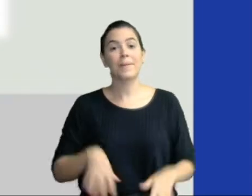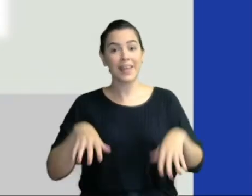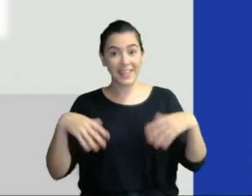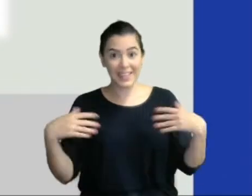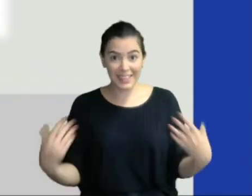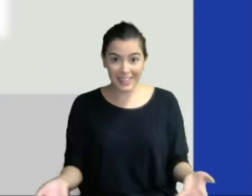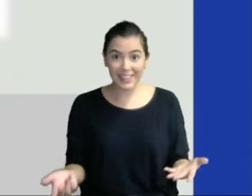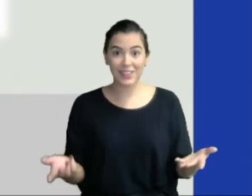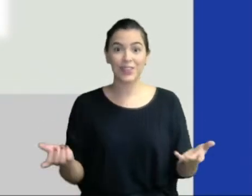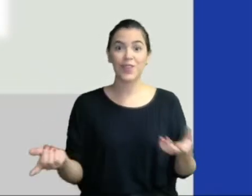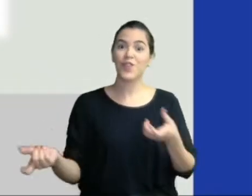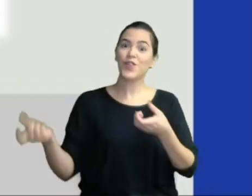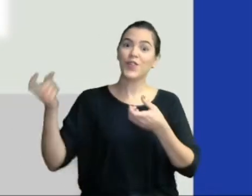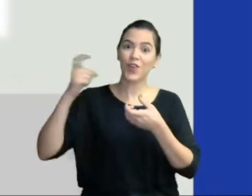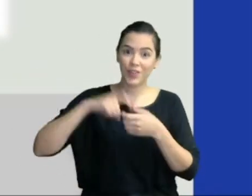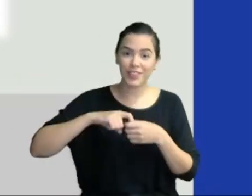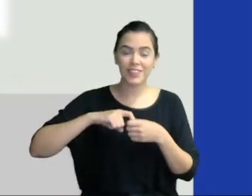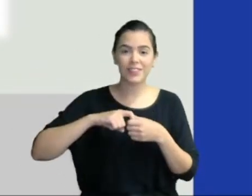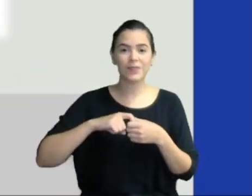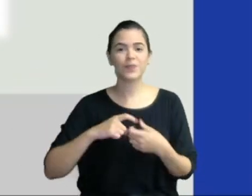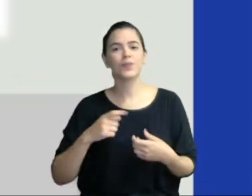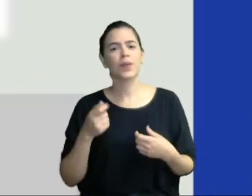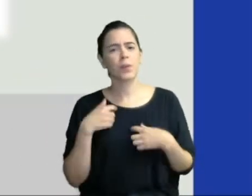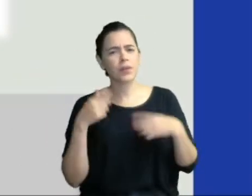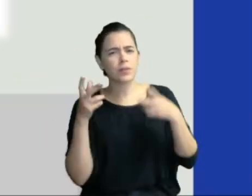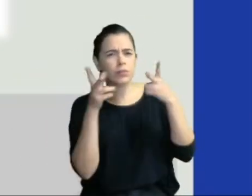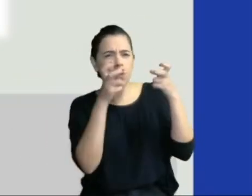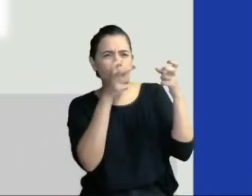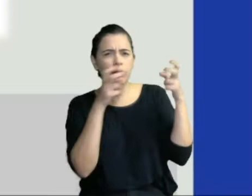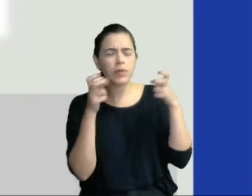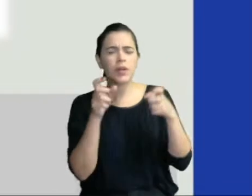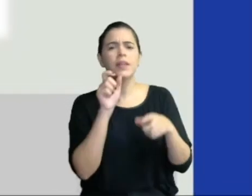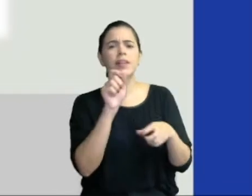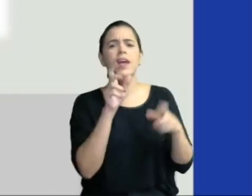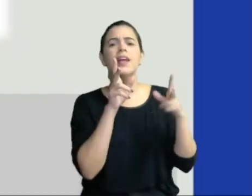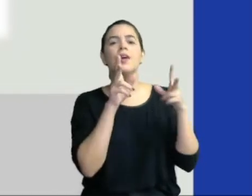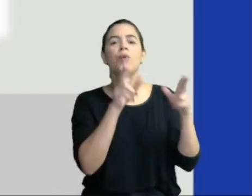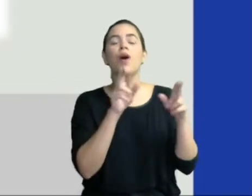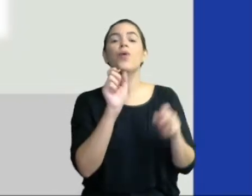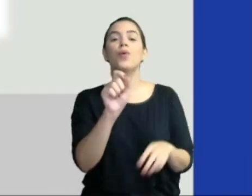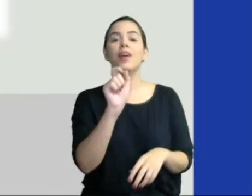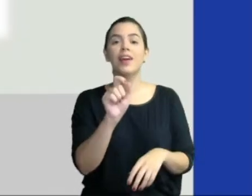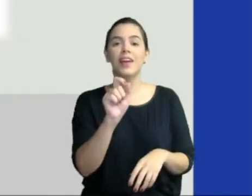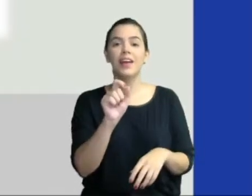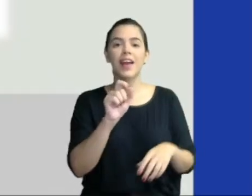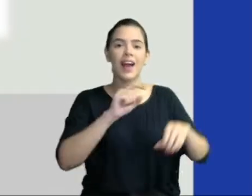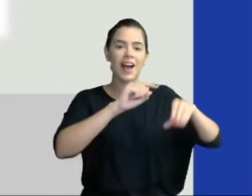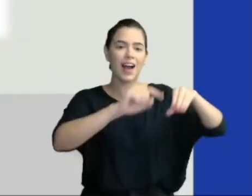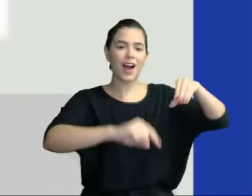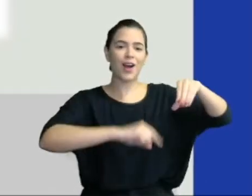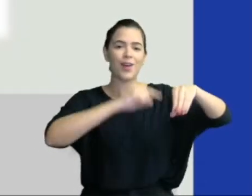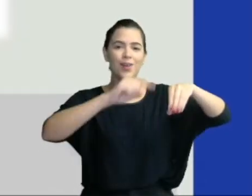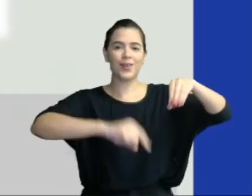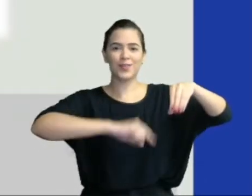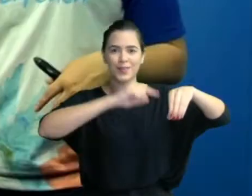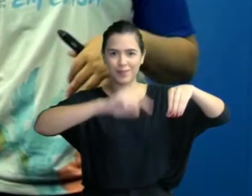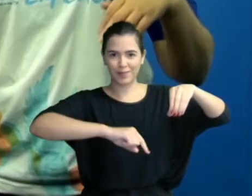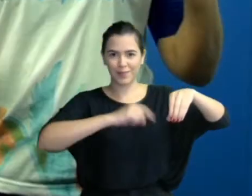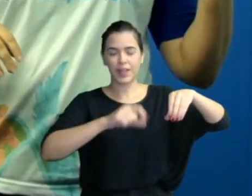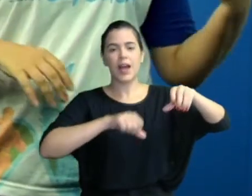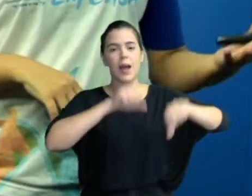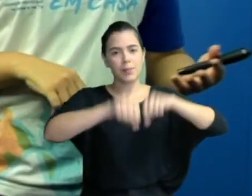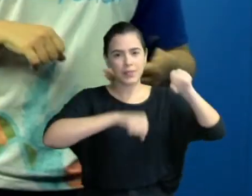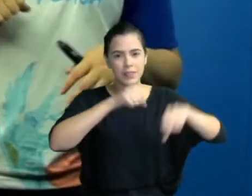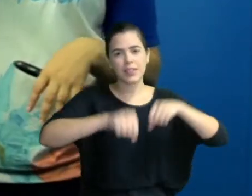Então, pessoal, voltando, podemos observar que todos eles têm em comum a roda, não é isso? A bicicleta